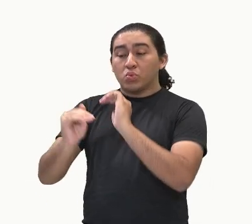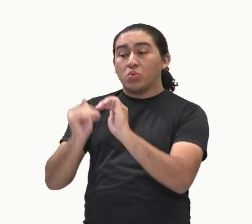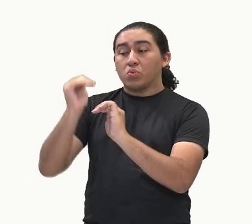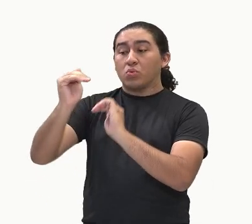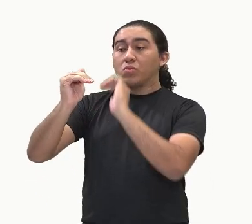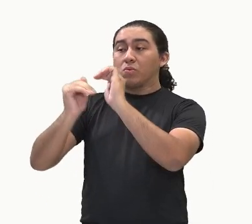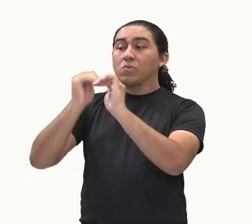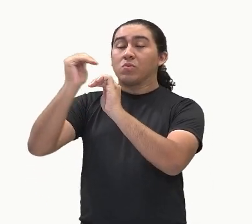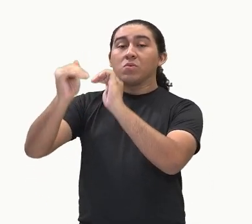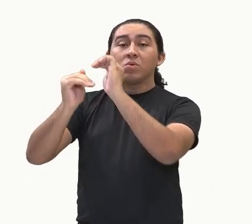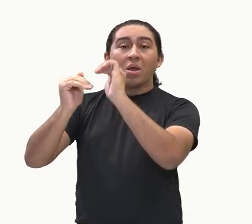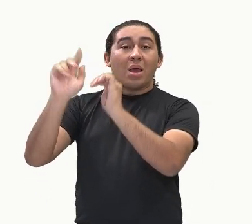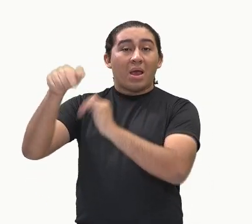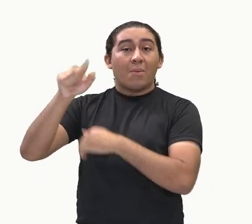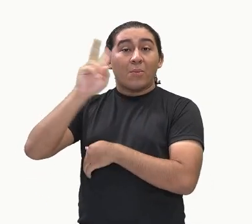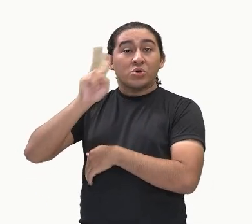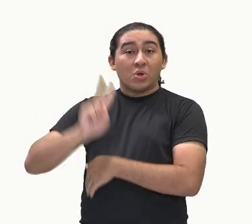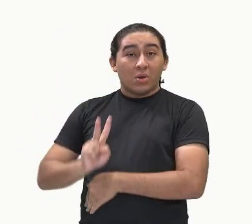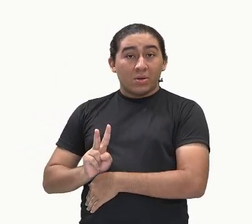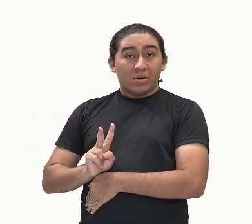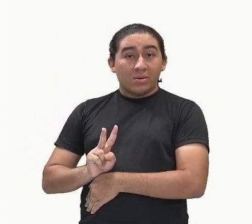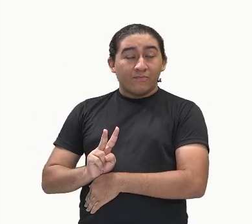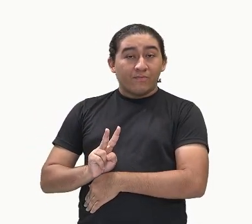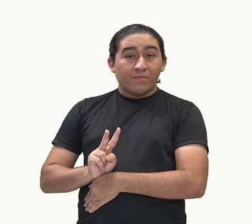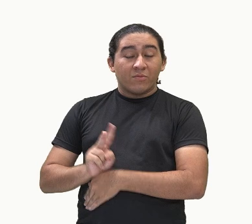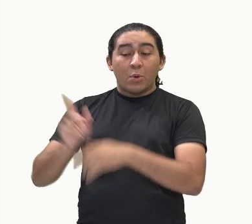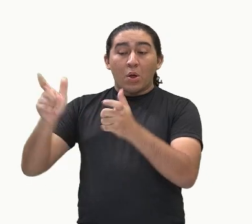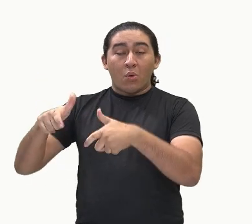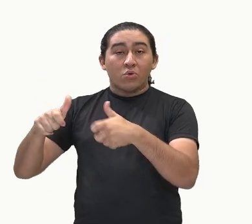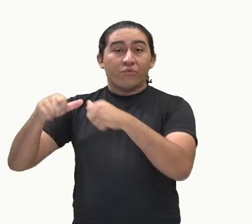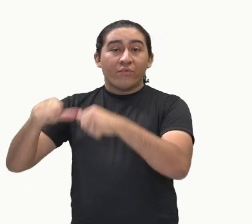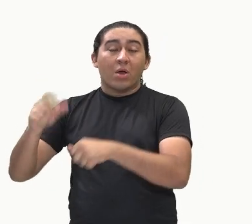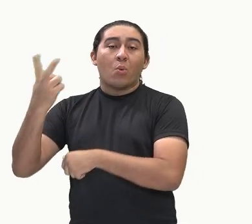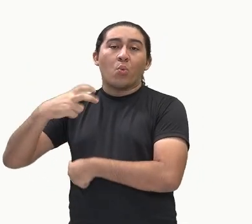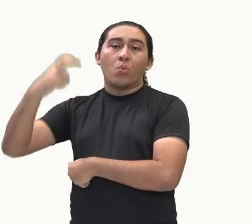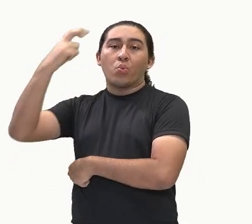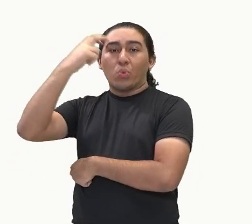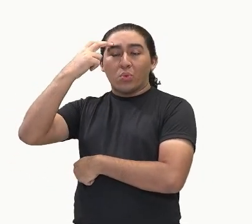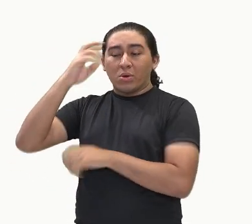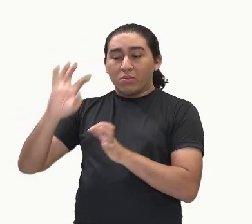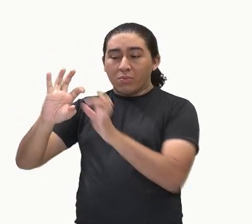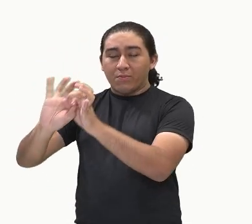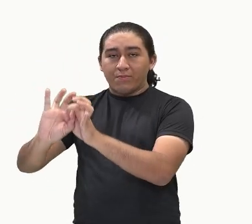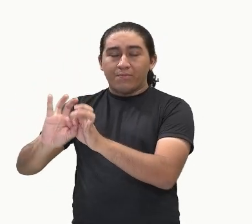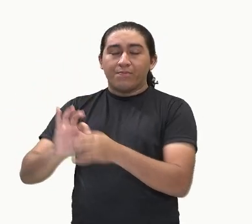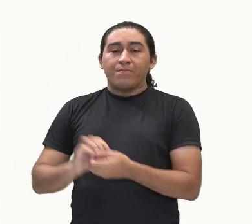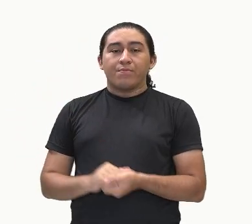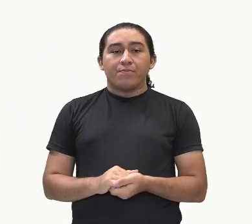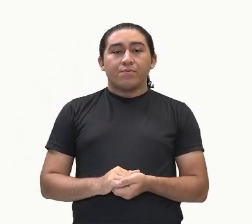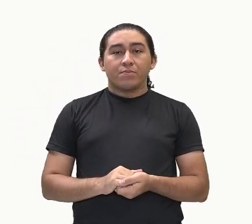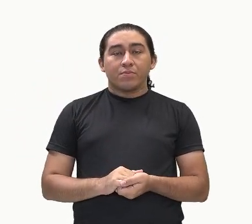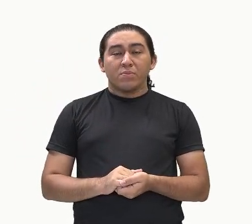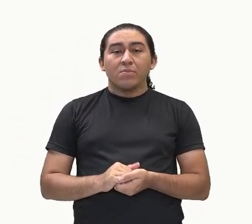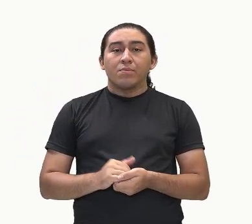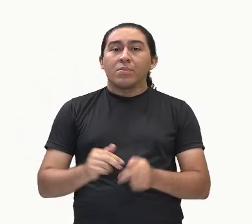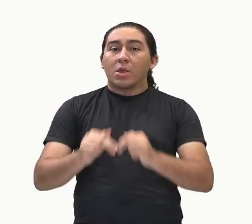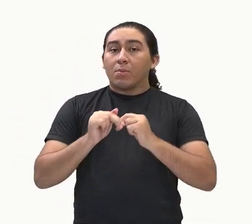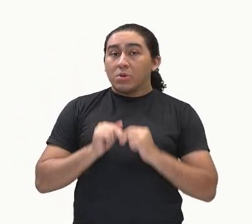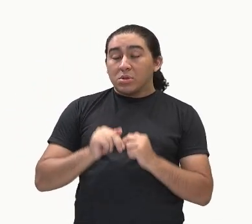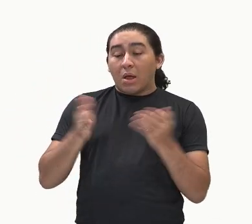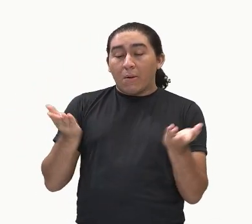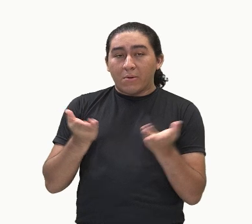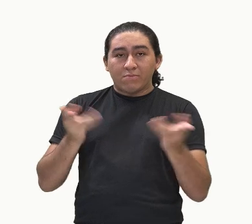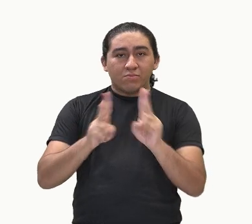vai ficando aí na nossa cultura. Dessa forma a gente vai chegando nas nossas manifestações